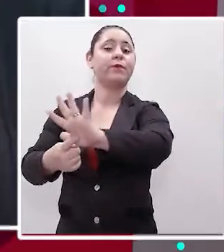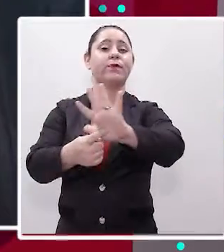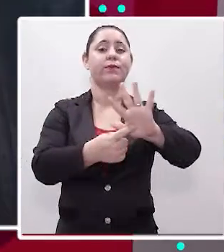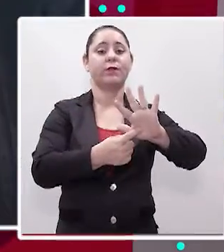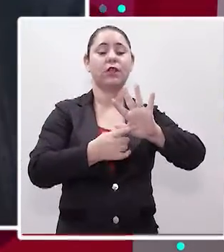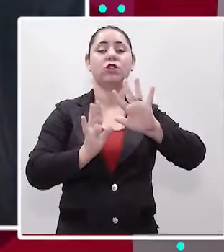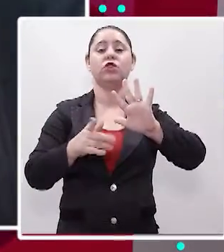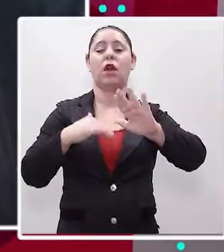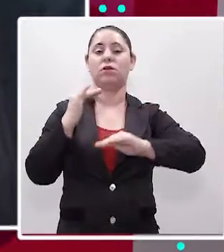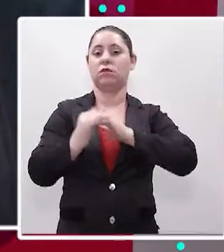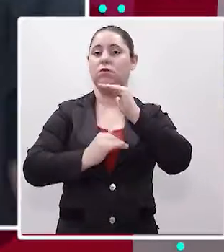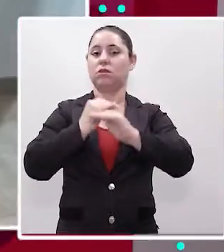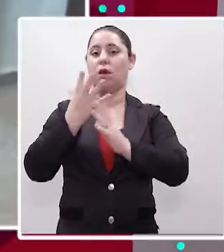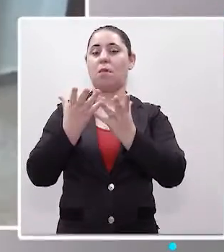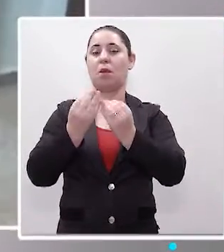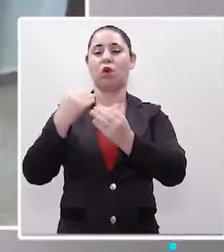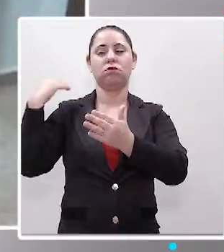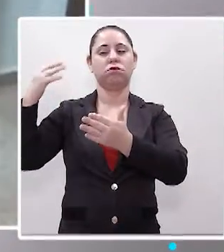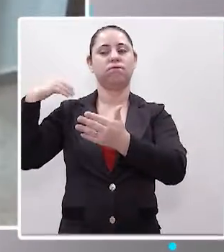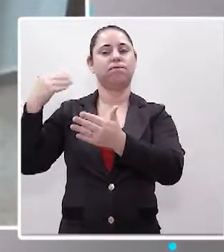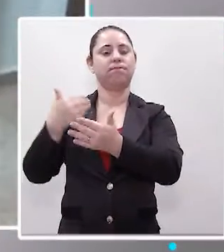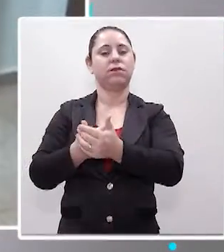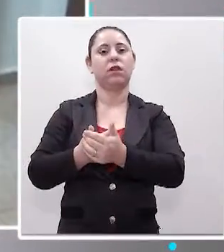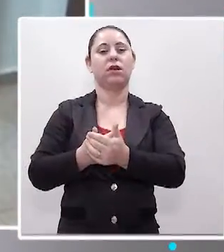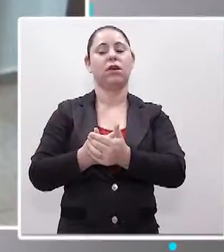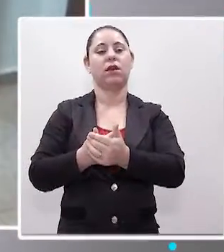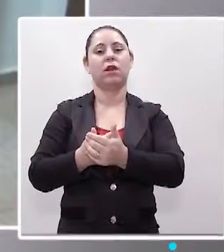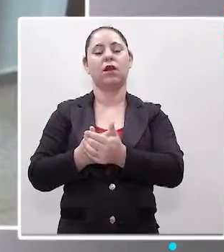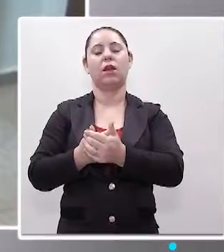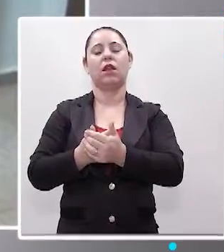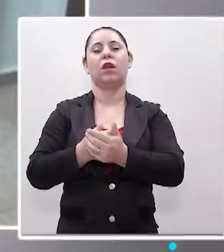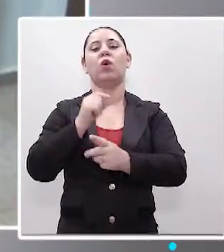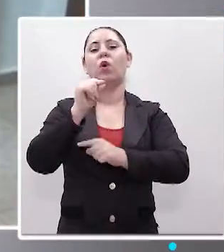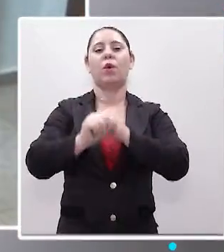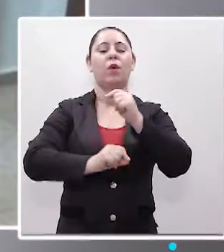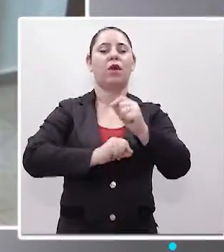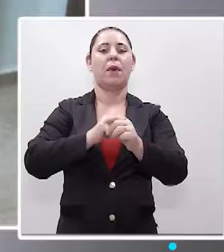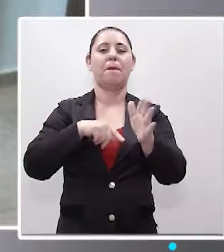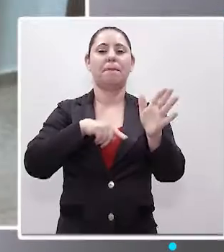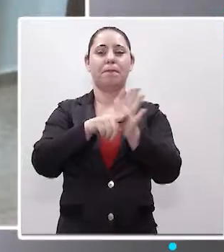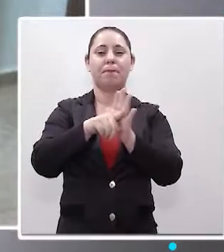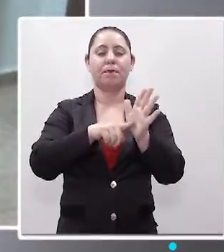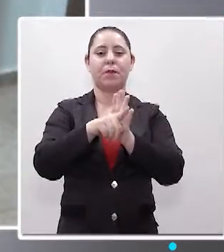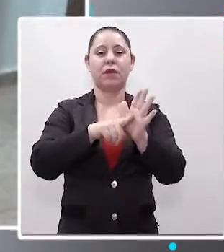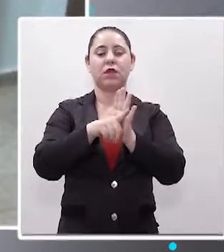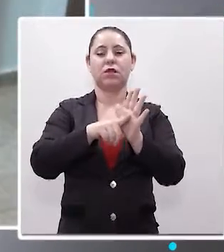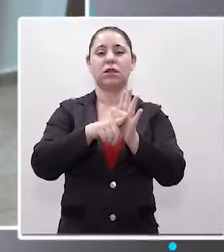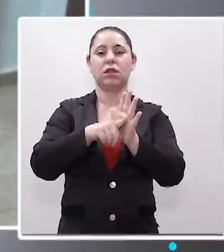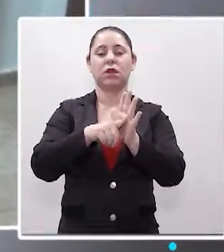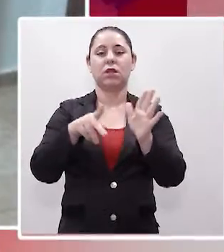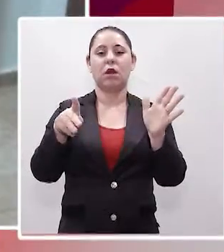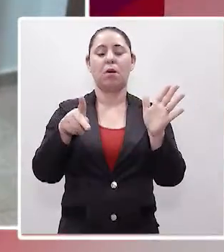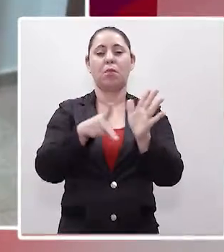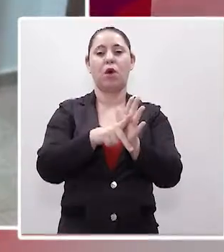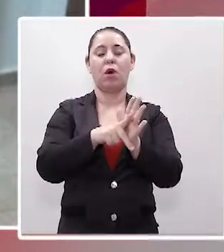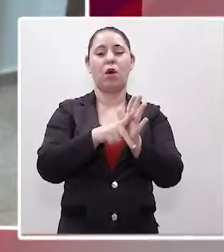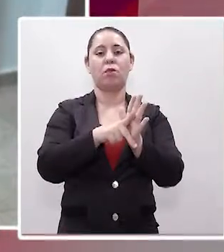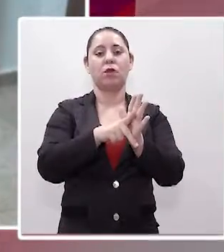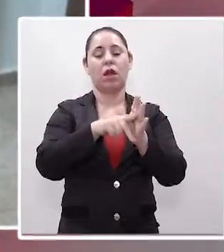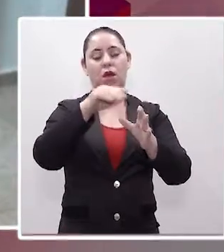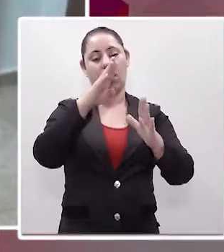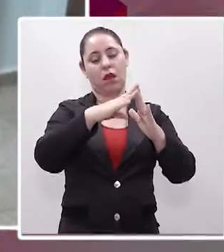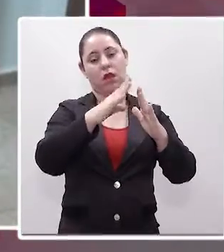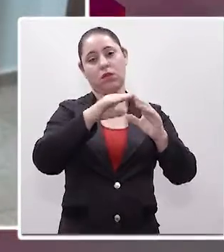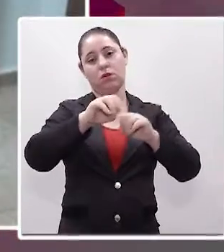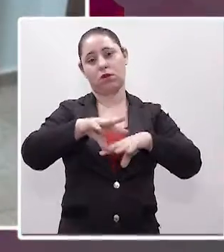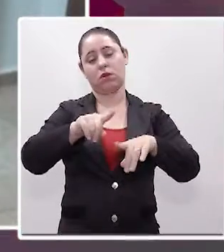pesquisa que já vem sendo desenvolvida há muitos anos pelo CETIC-BR, que é uma pesquisa TIC